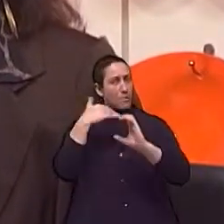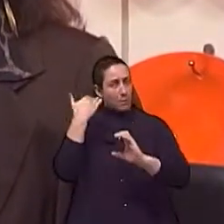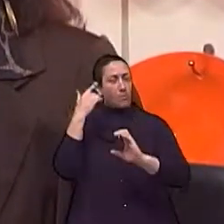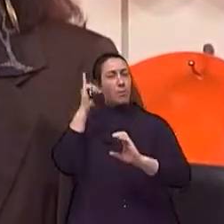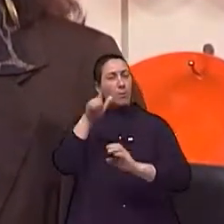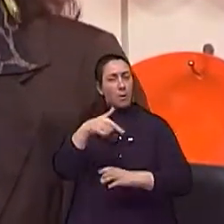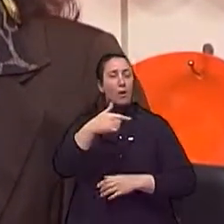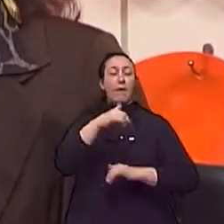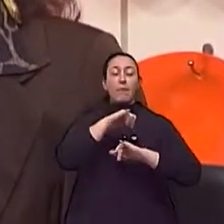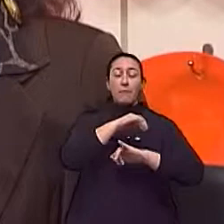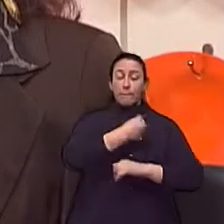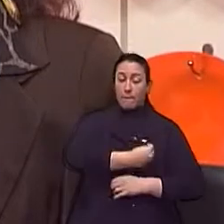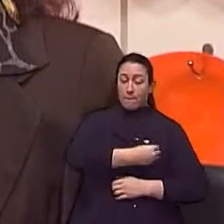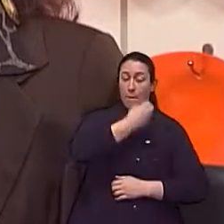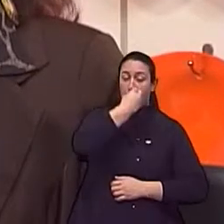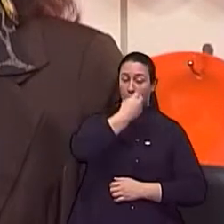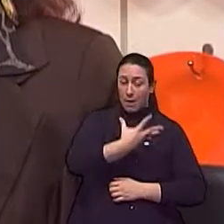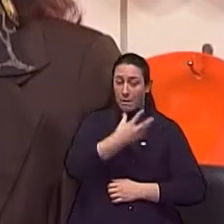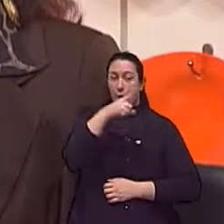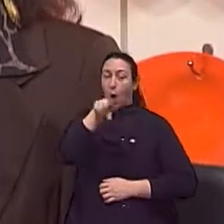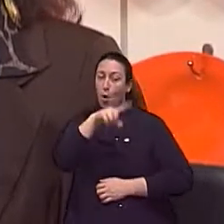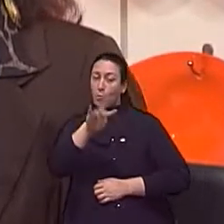nosso e-mail vivabem